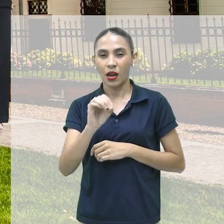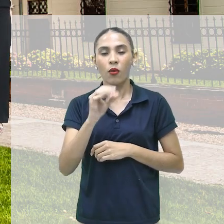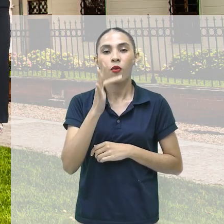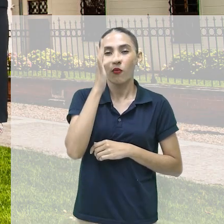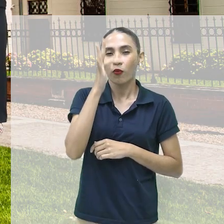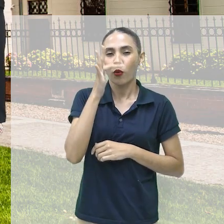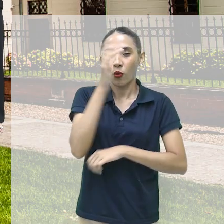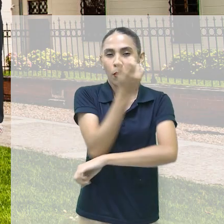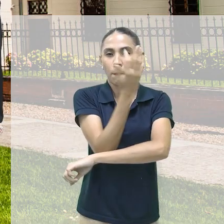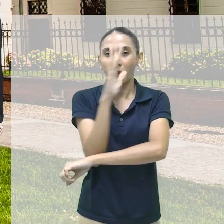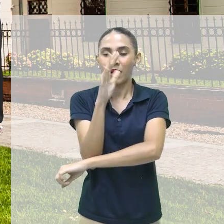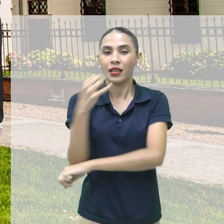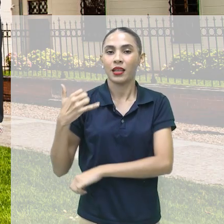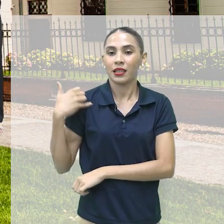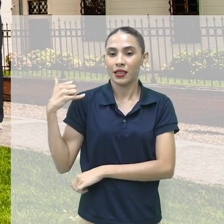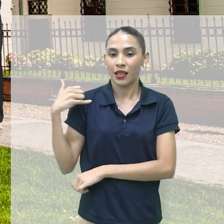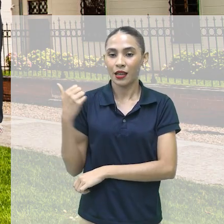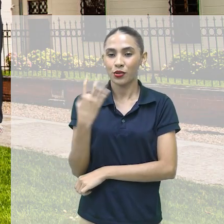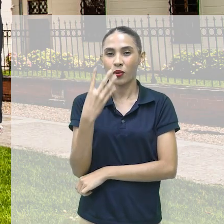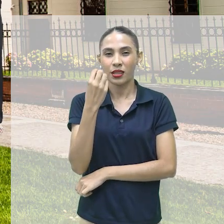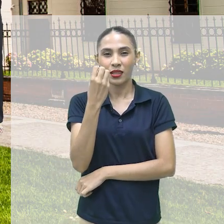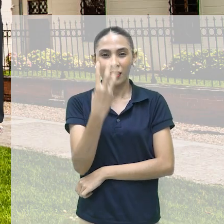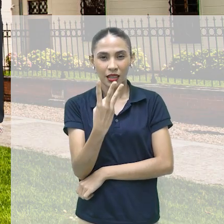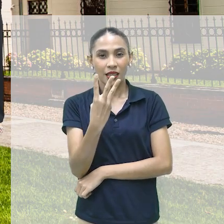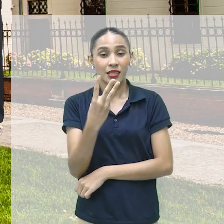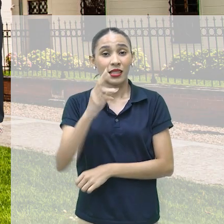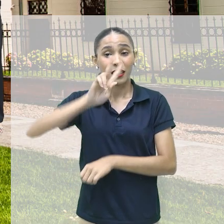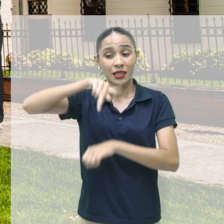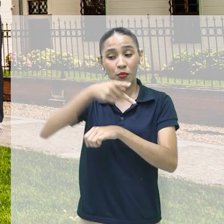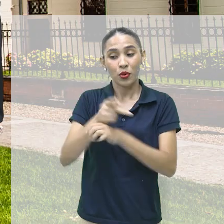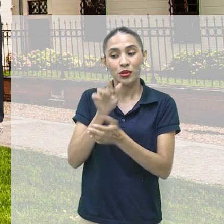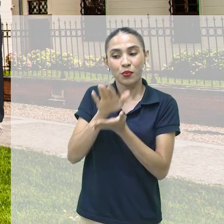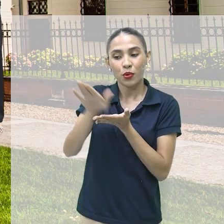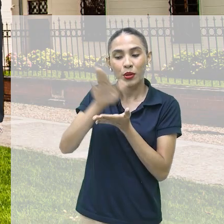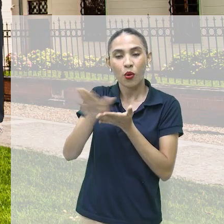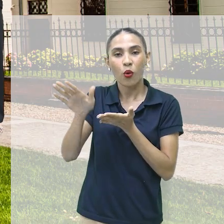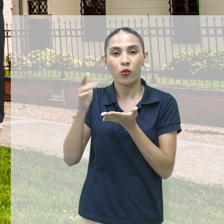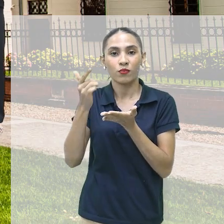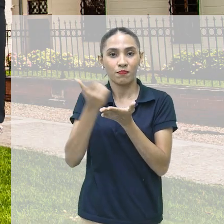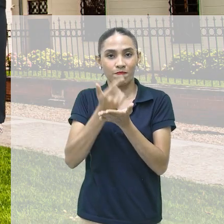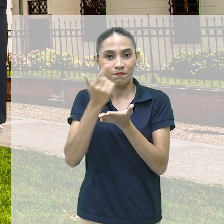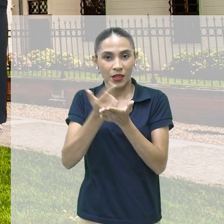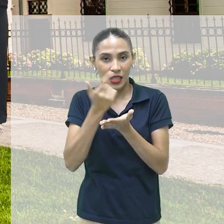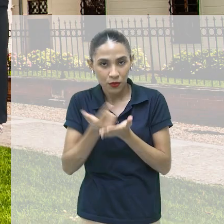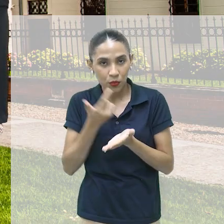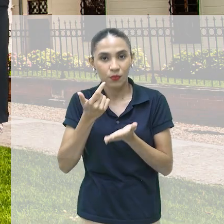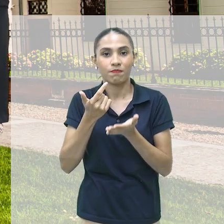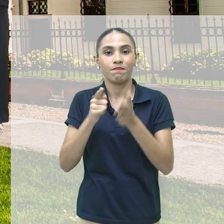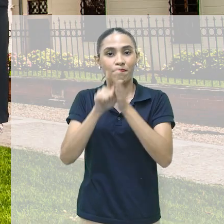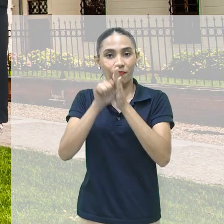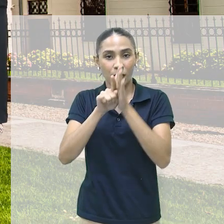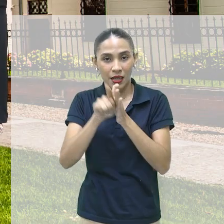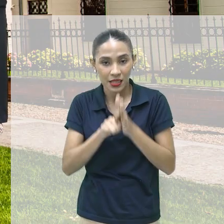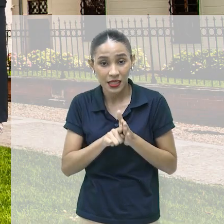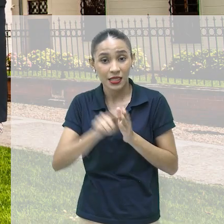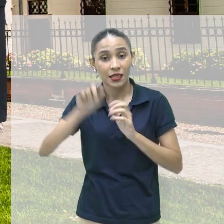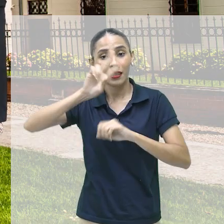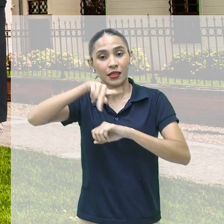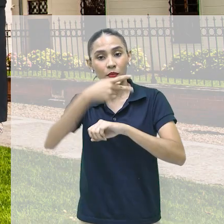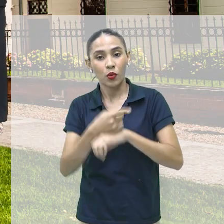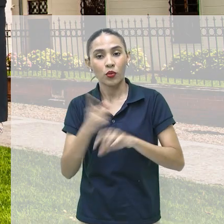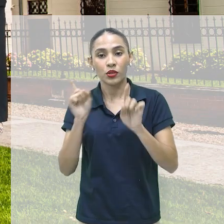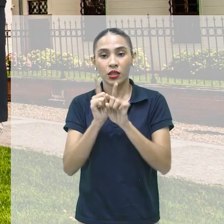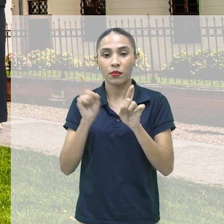seus 43 anos. Realizou ali o experimento, publicou o seu trabalho. A gente observa aqui,